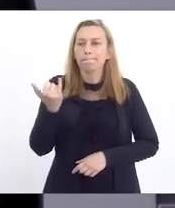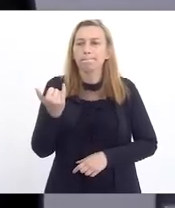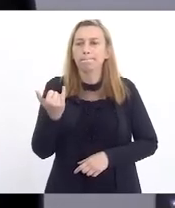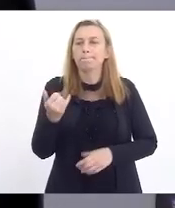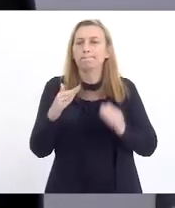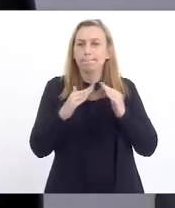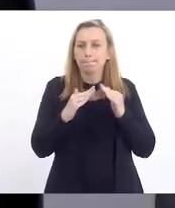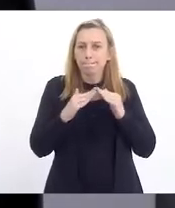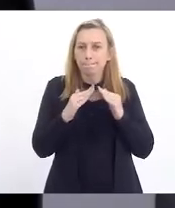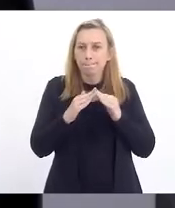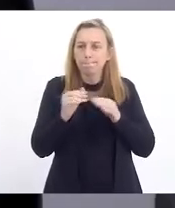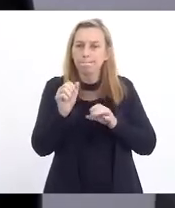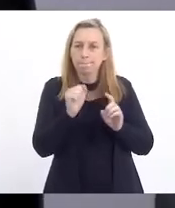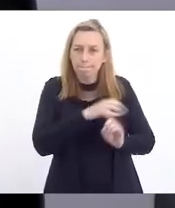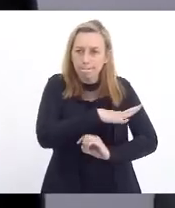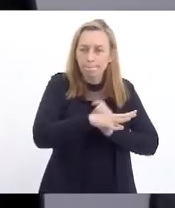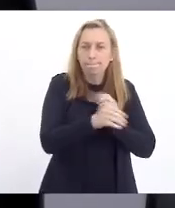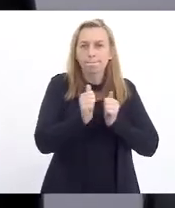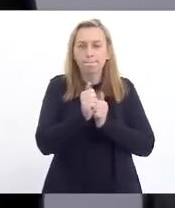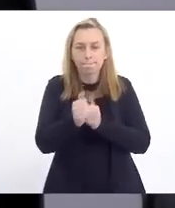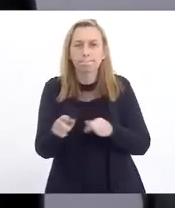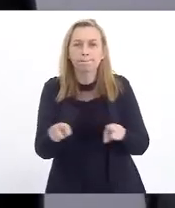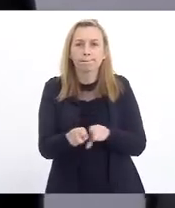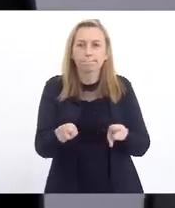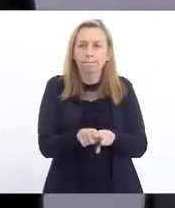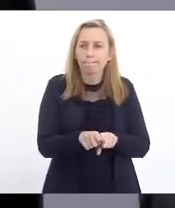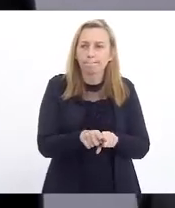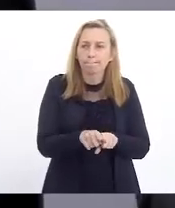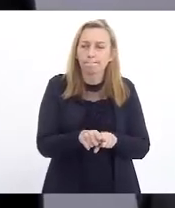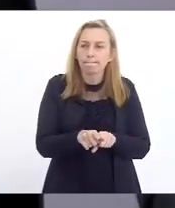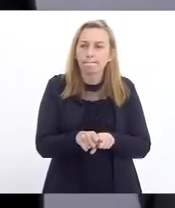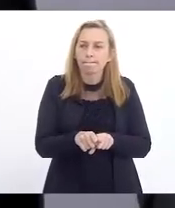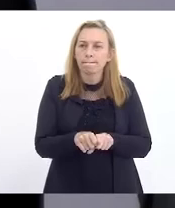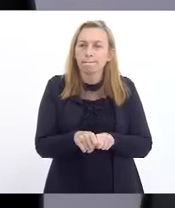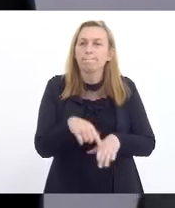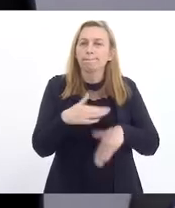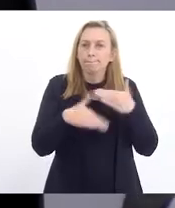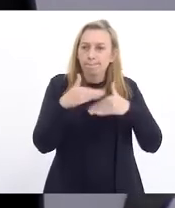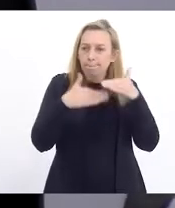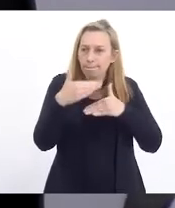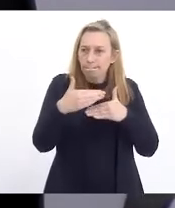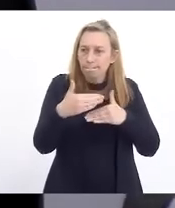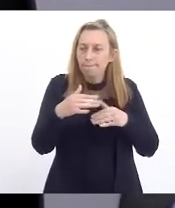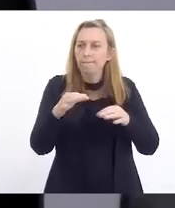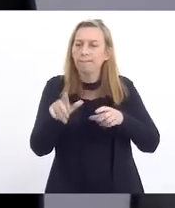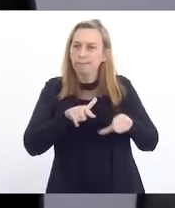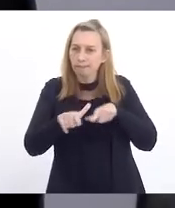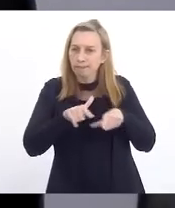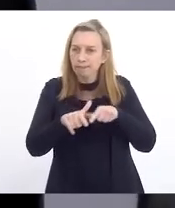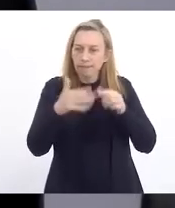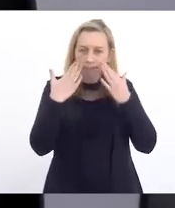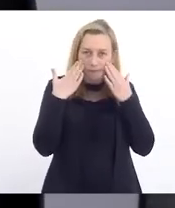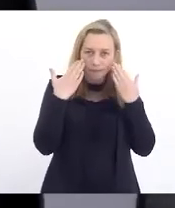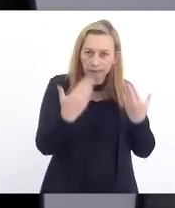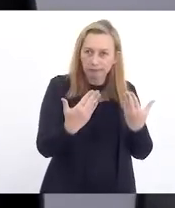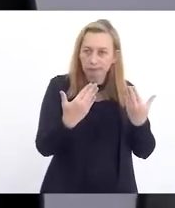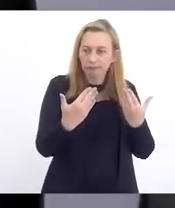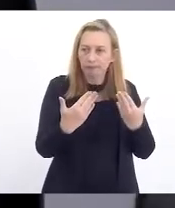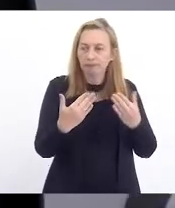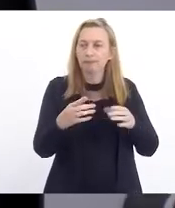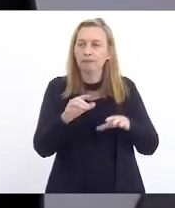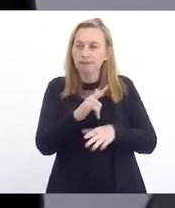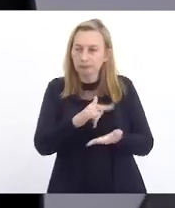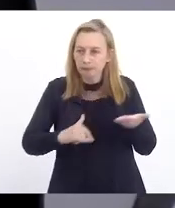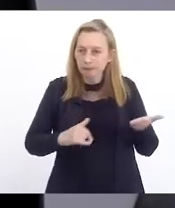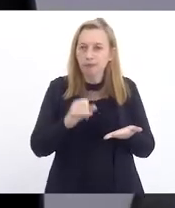essa casa e a sociedade também acompanhem o desenvolvimento, né, desses trabalhos para apresentação desse documento, que